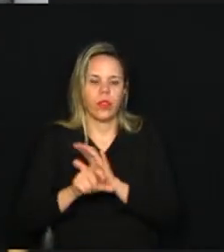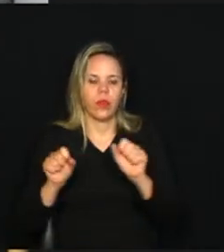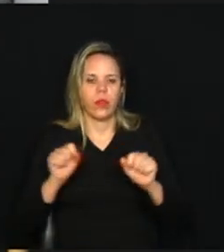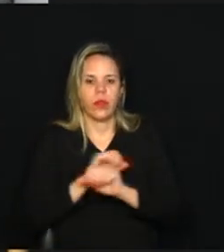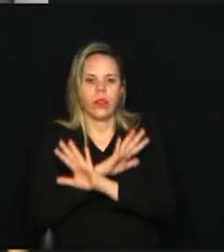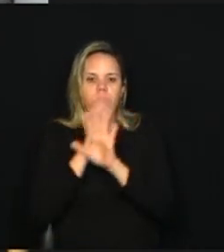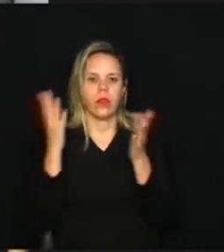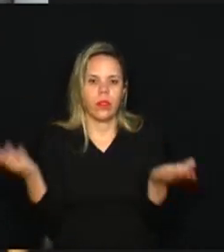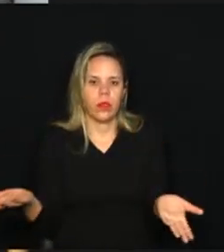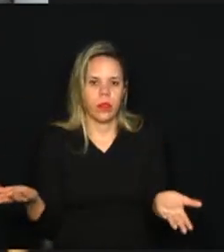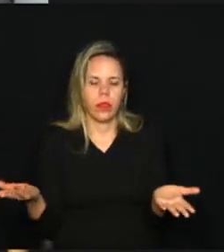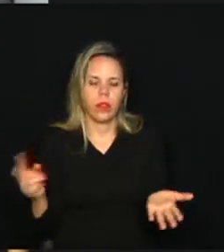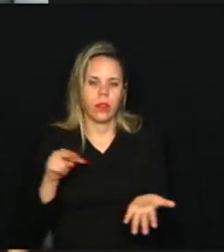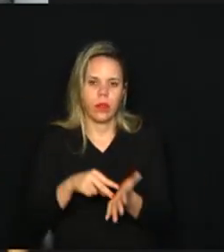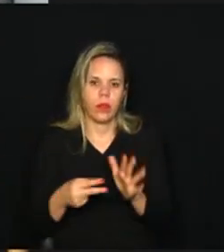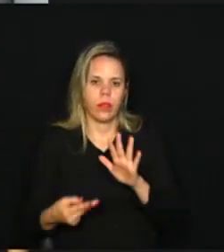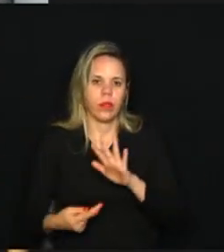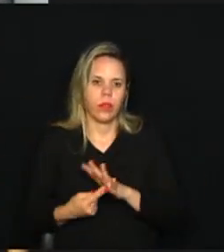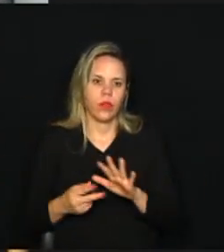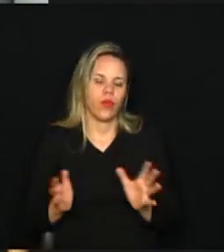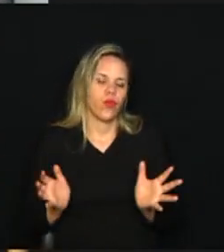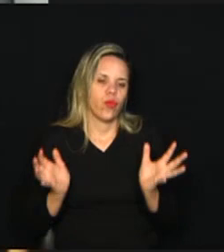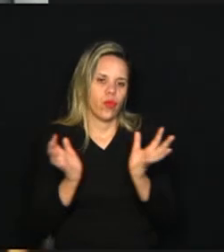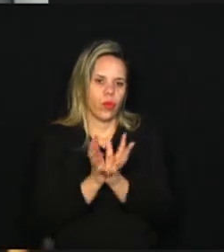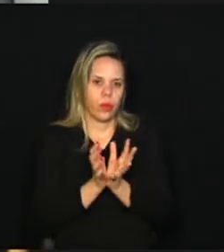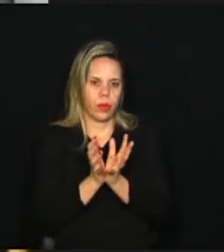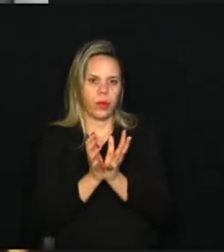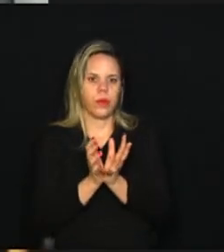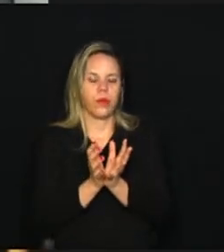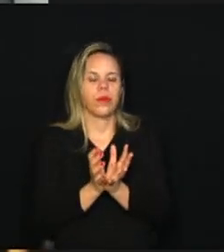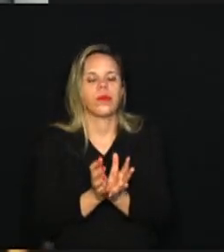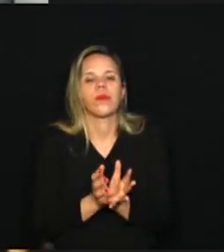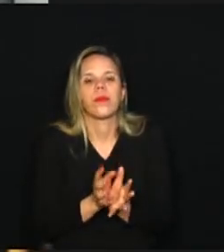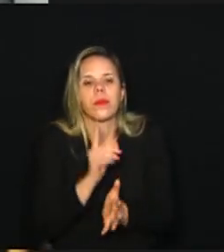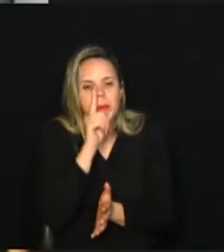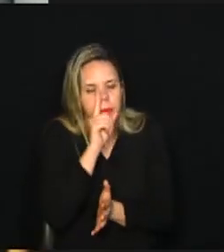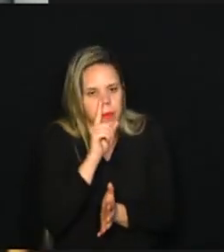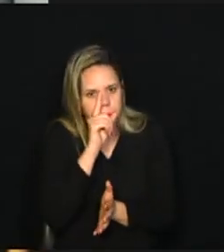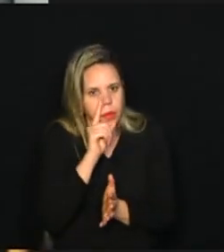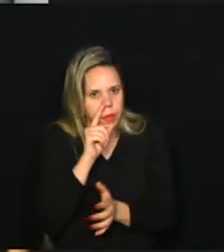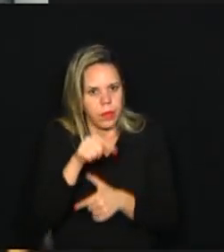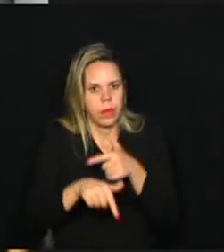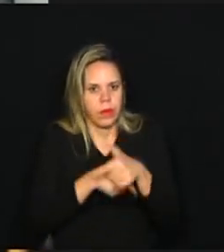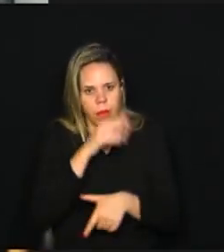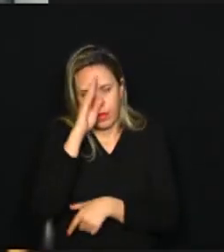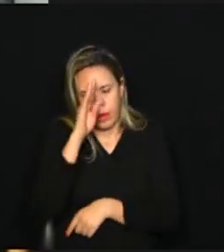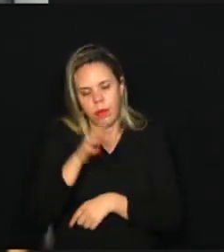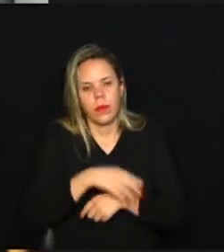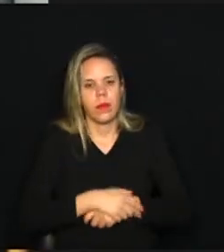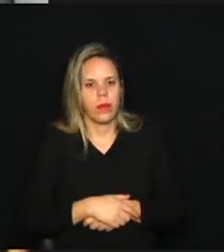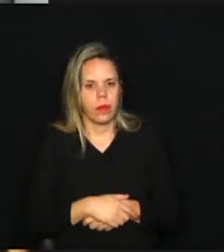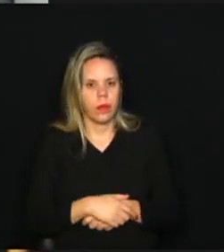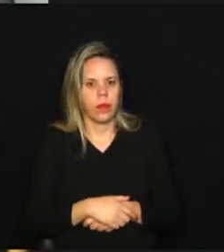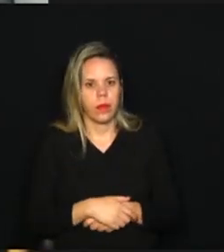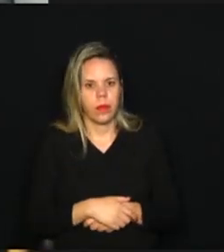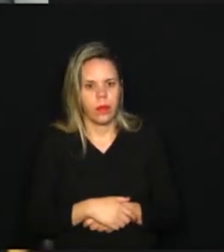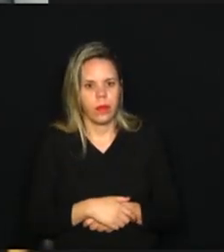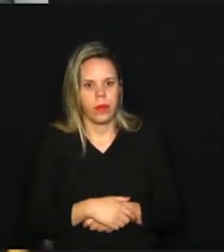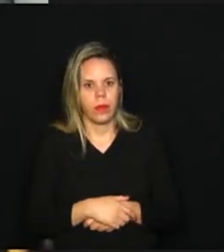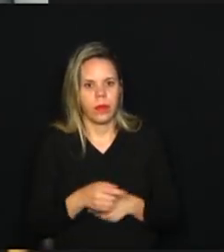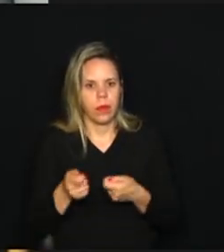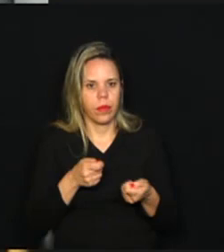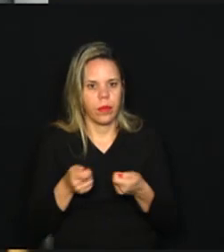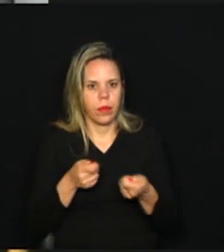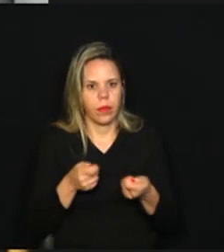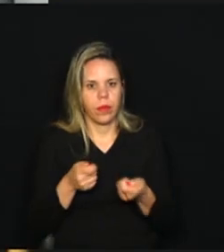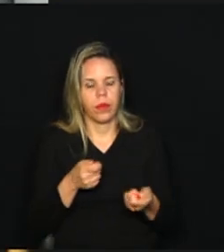claro, representativo dos grupos de risco, né? Que seriam os serviços essenciais. E aí a gente tem que ponderar um pouco o que